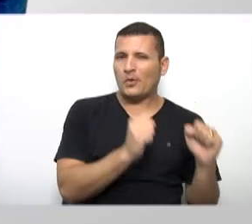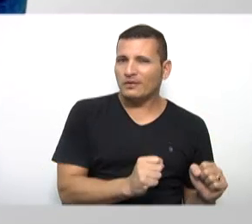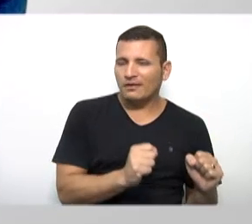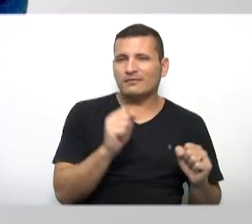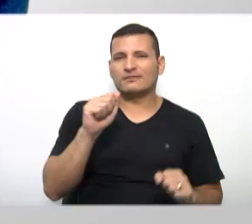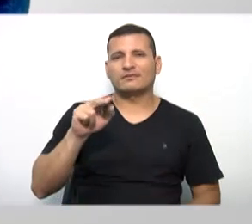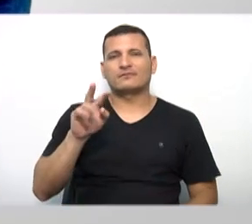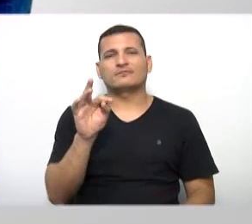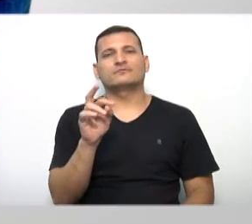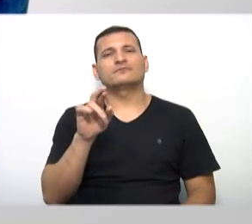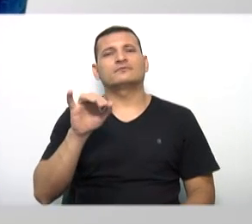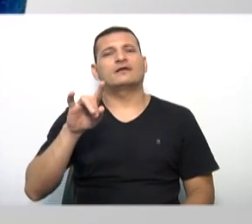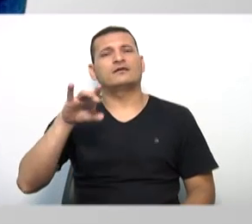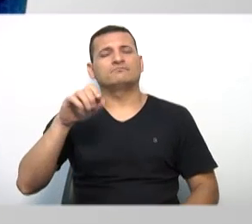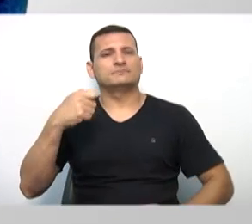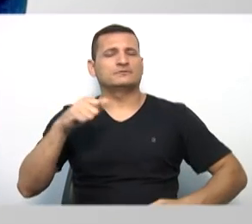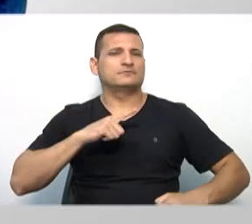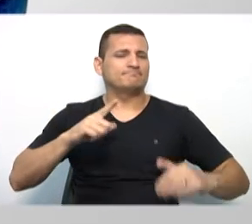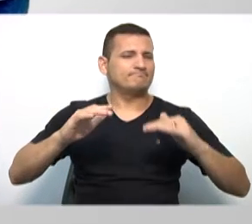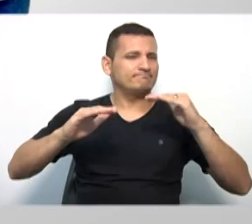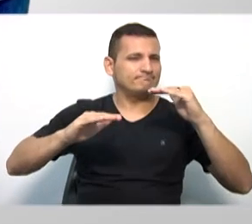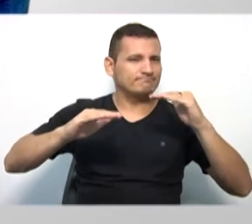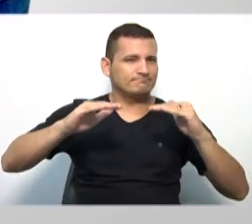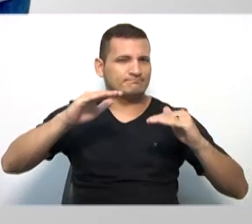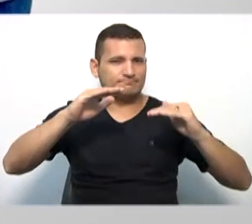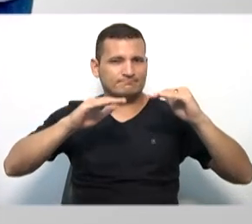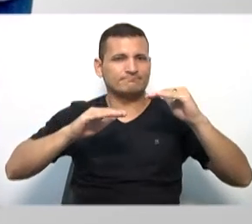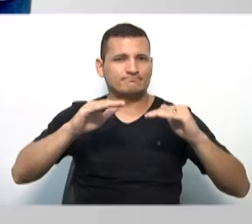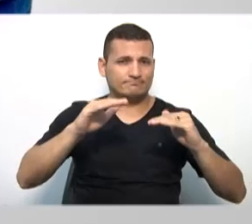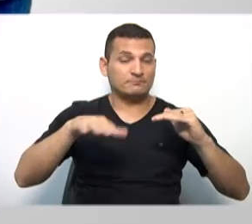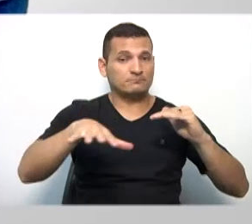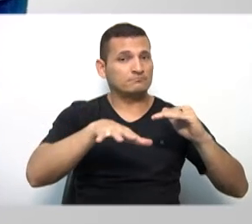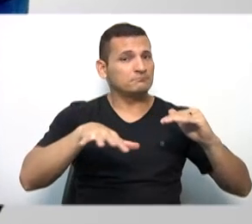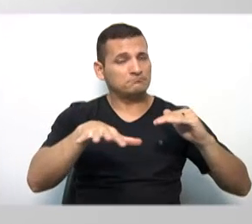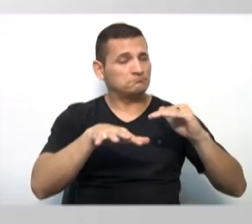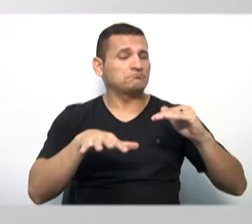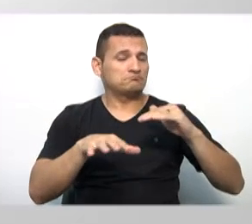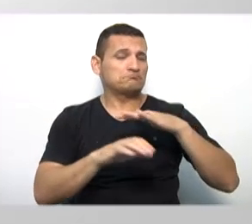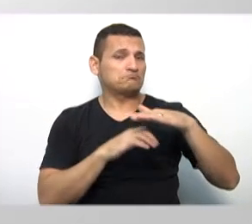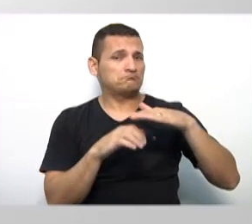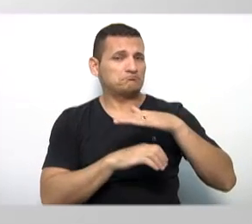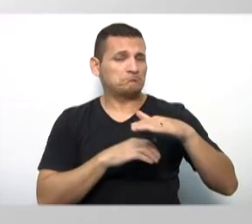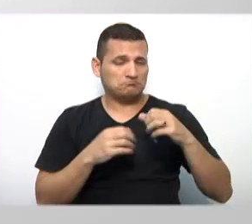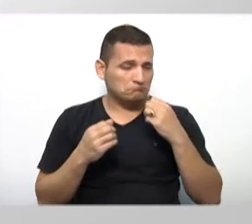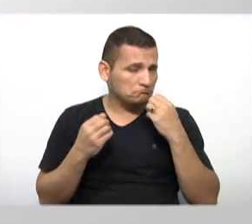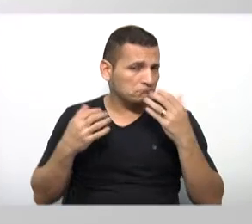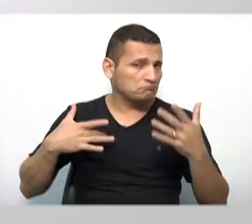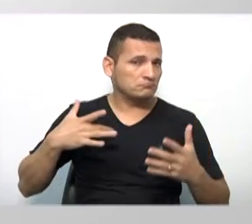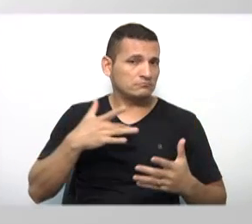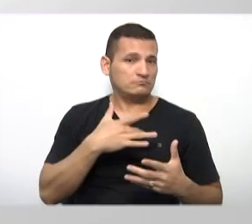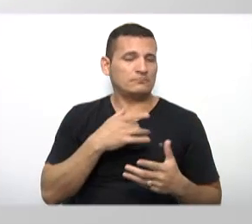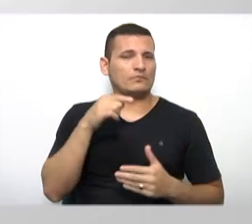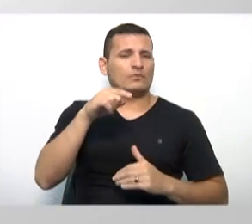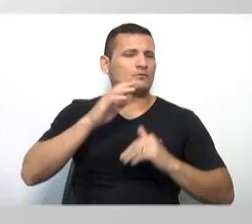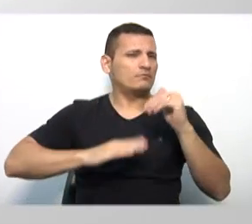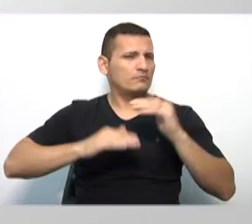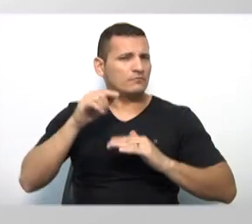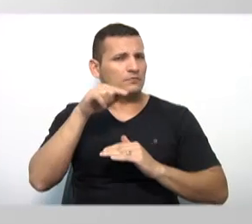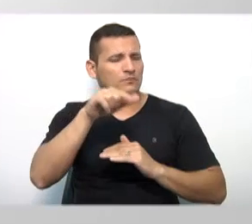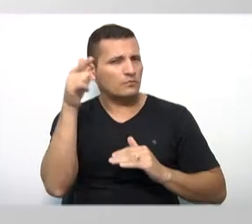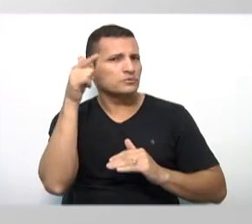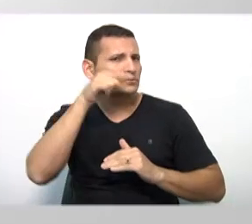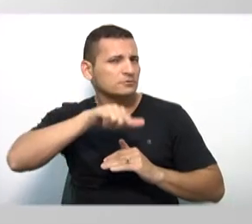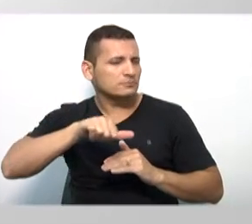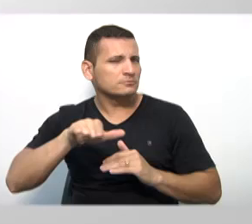autoridade precisam ter a dosagem certa para manter o ambiente organizacional saudável. Aquele profissional que conseguir unir essas